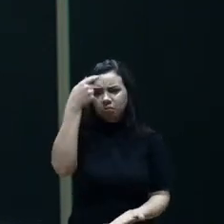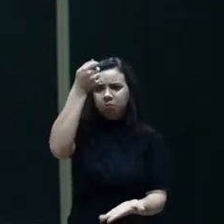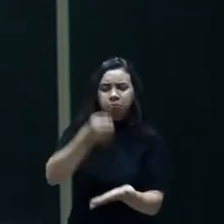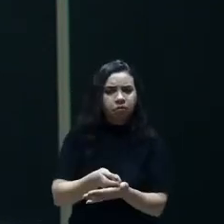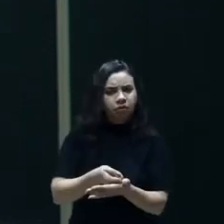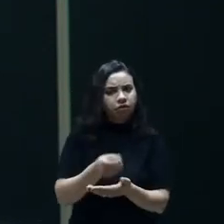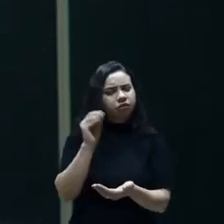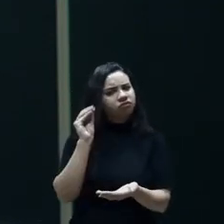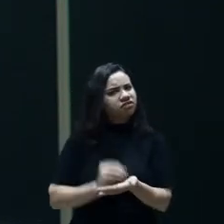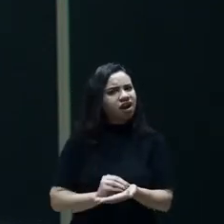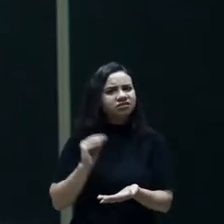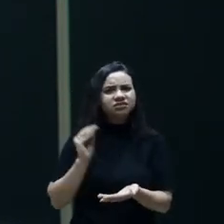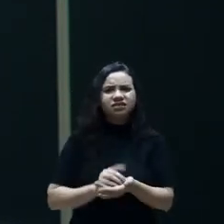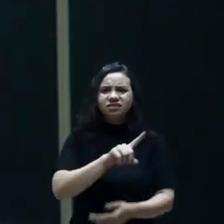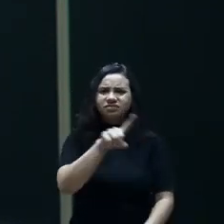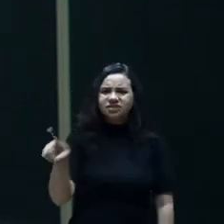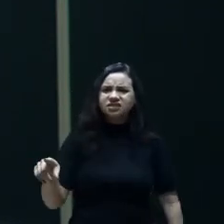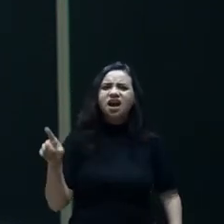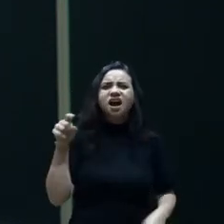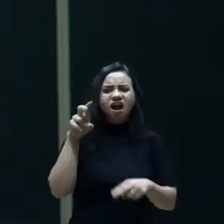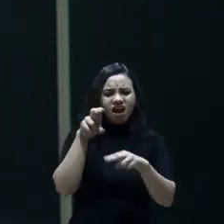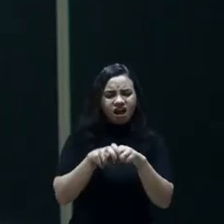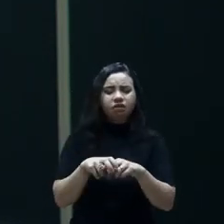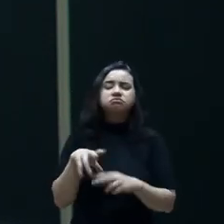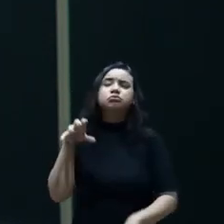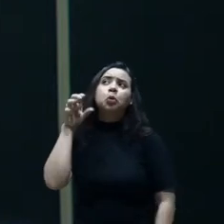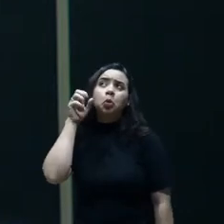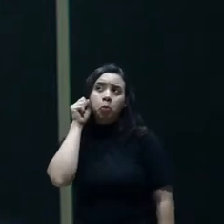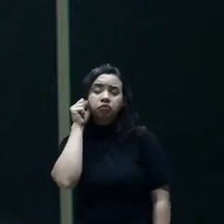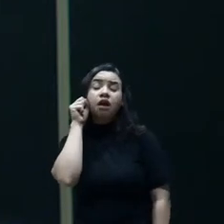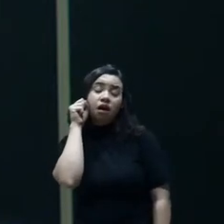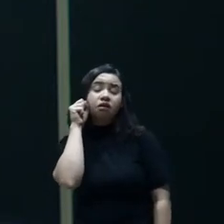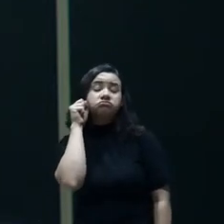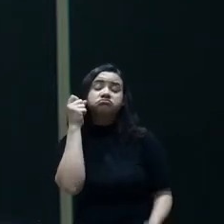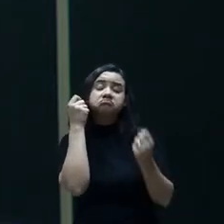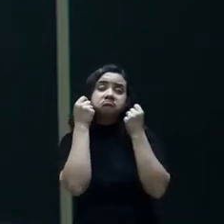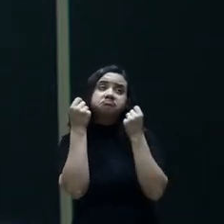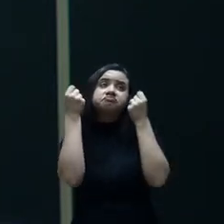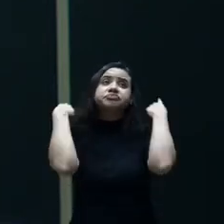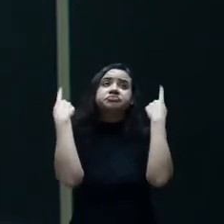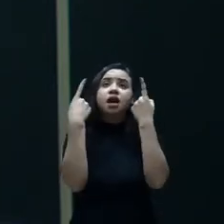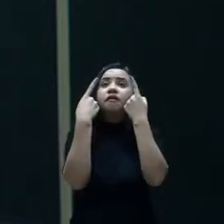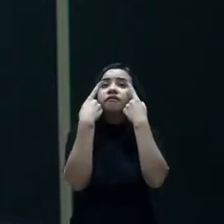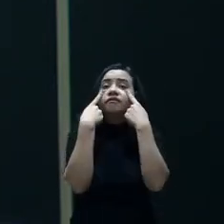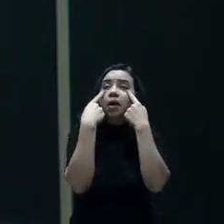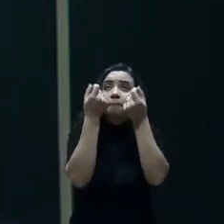Você vem na igreja, ouve, mas sai, entra por aqui e sai por aqui. A Bíblia manda você